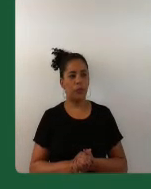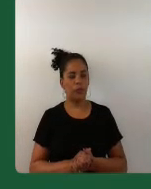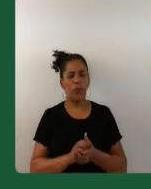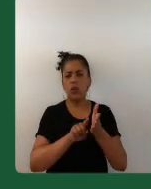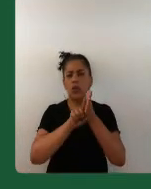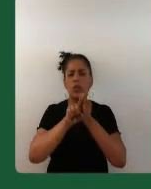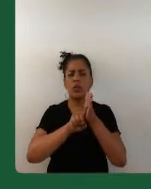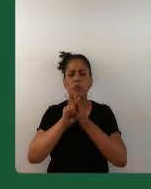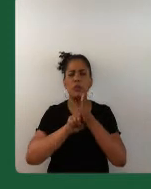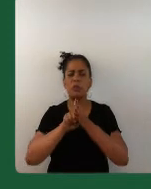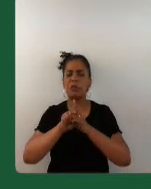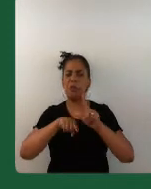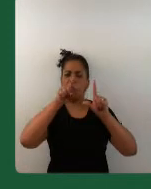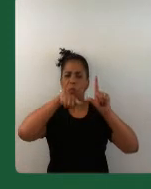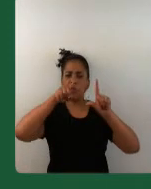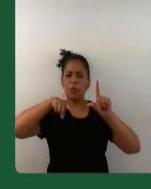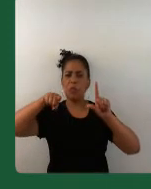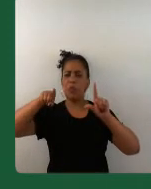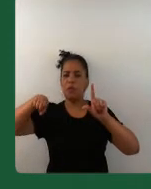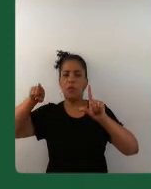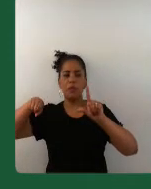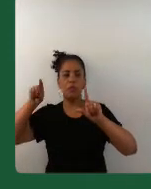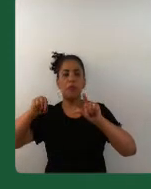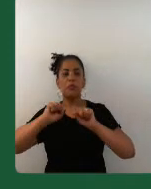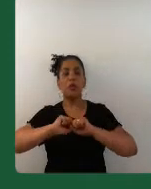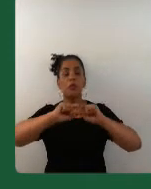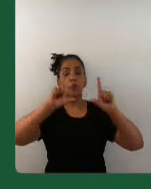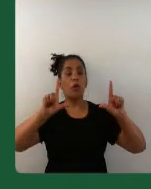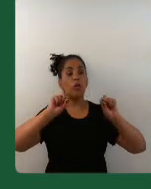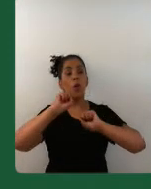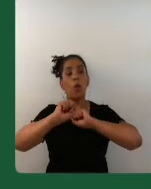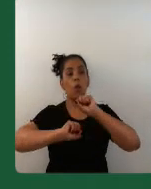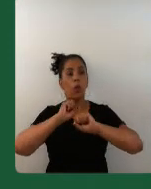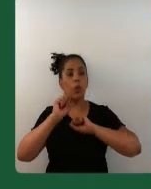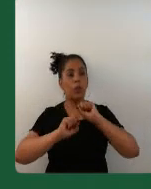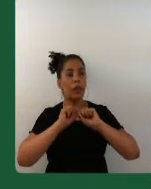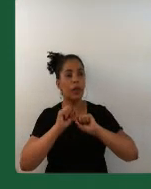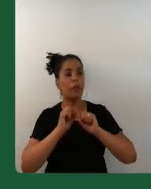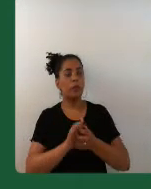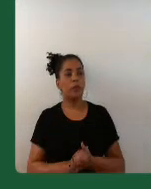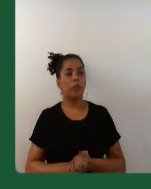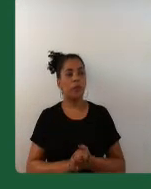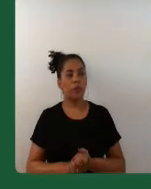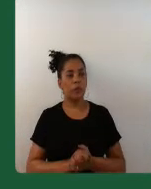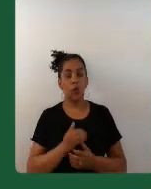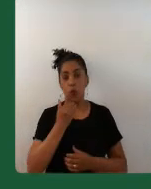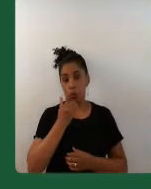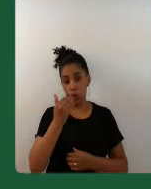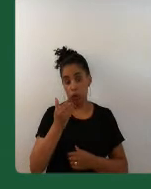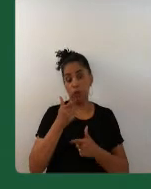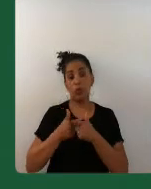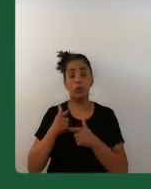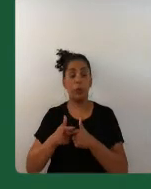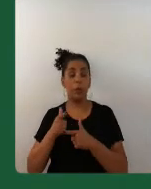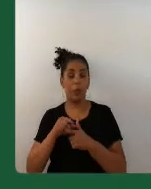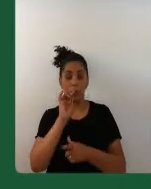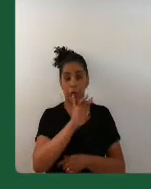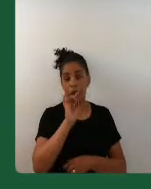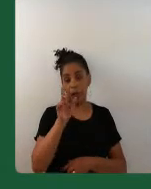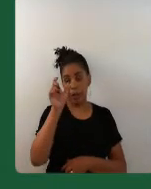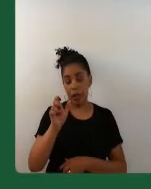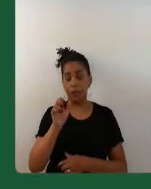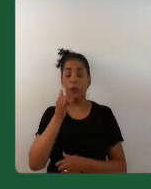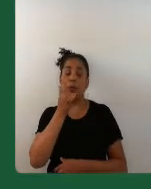estatísticas, como eu falei, é um slide de estatísticas. Então, o tipo de deformidade,